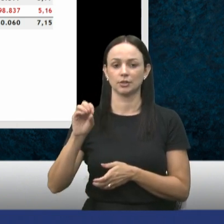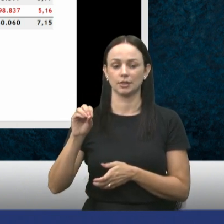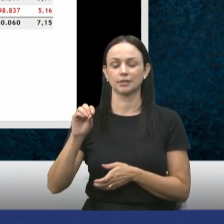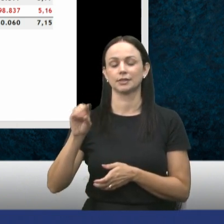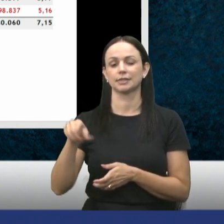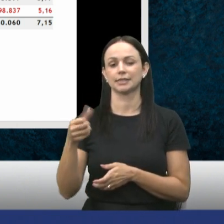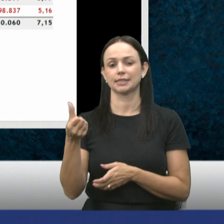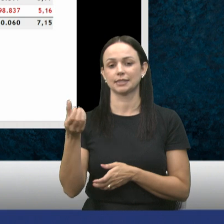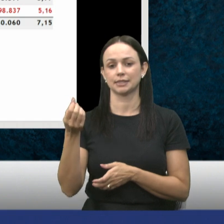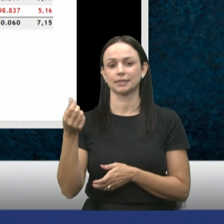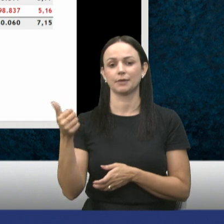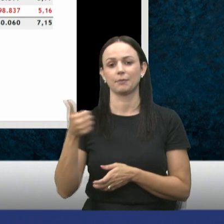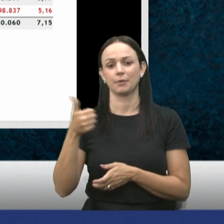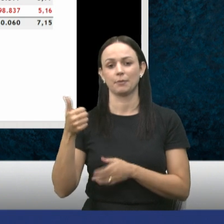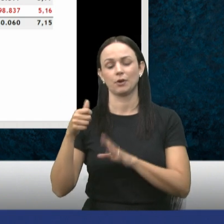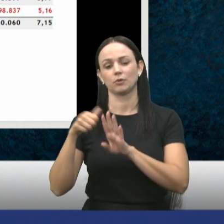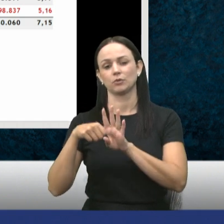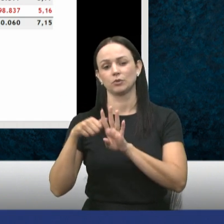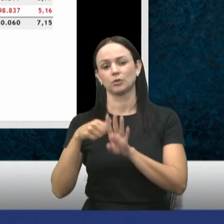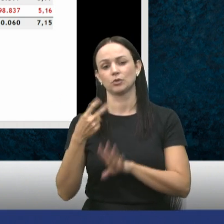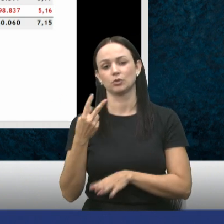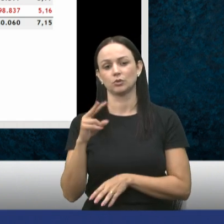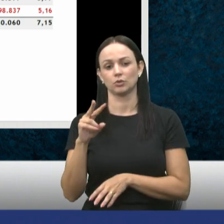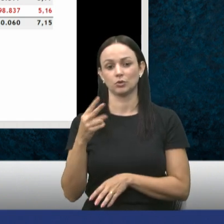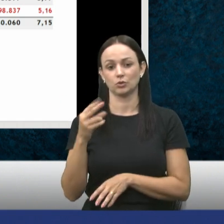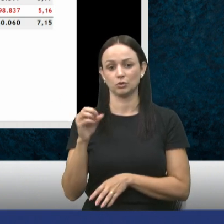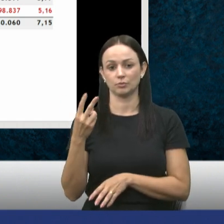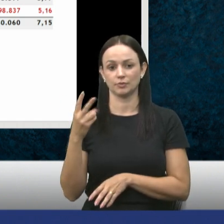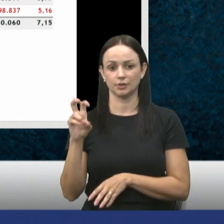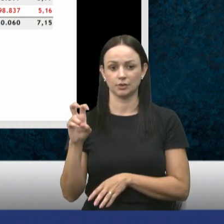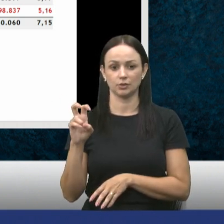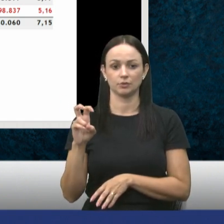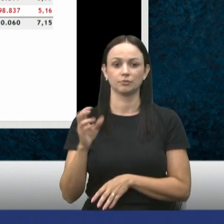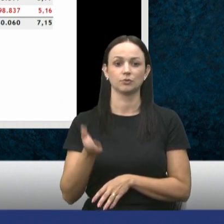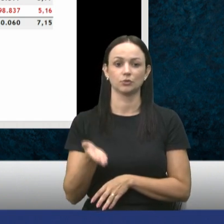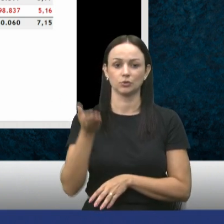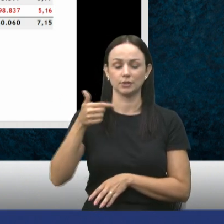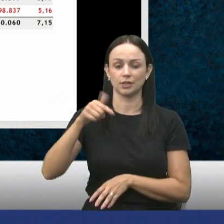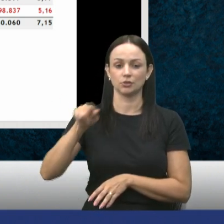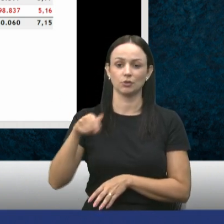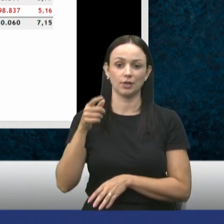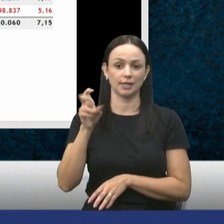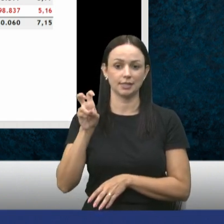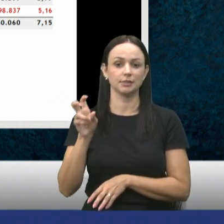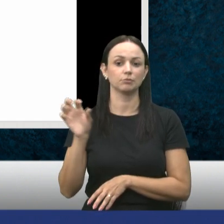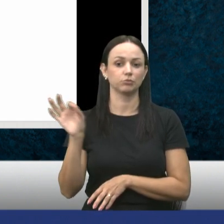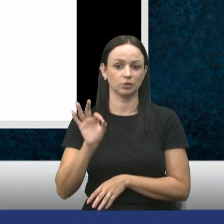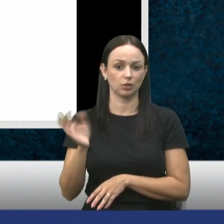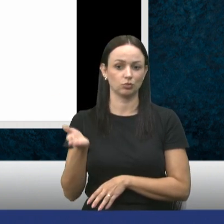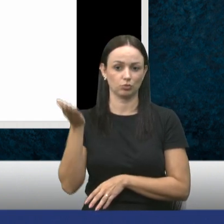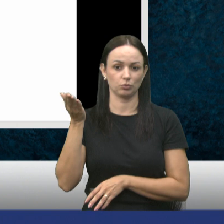236.580.060 no primeiro quadrimestre de 2025, alta de 7,15%.